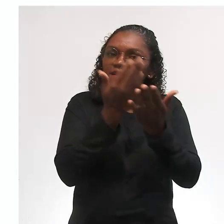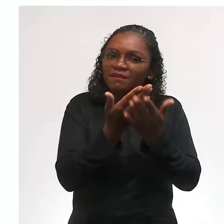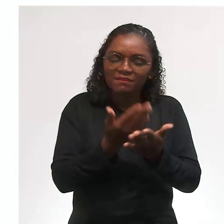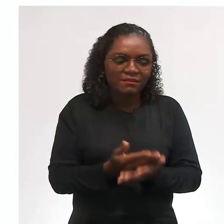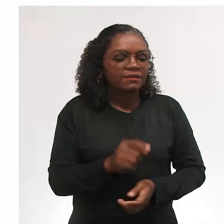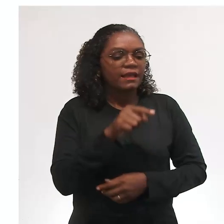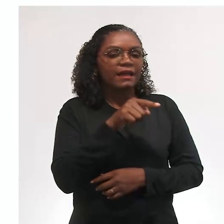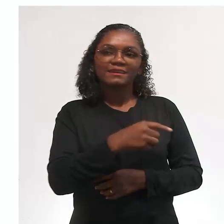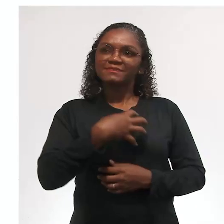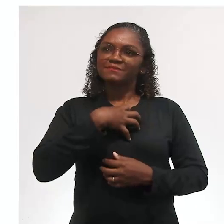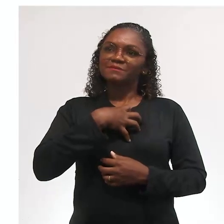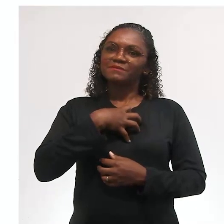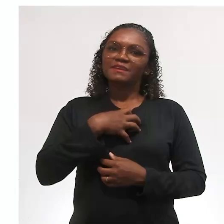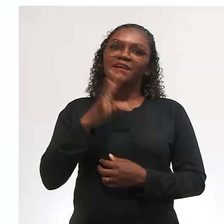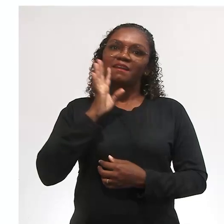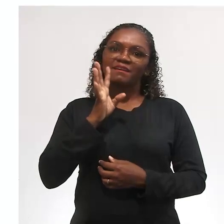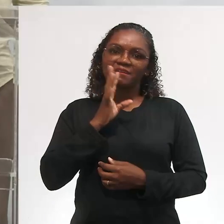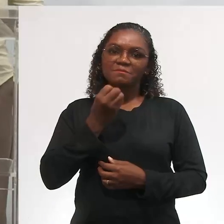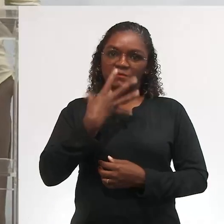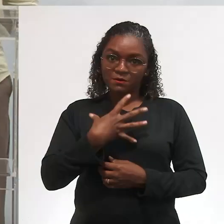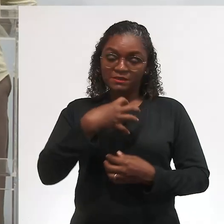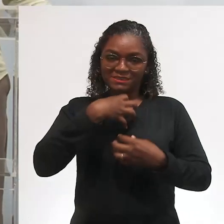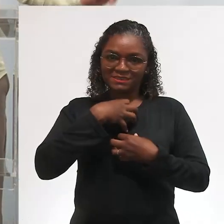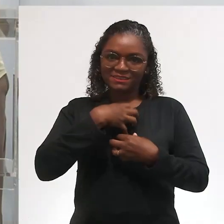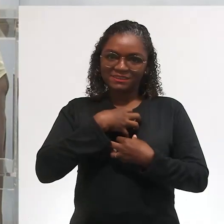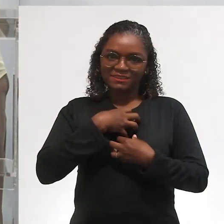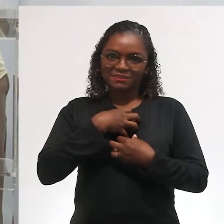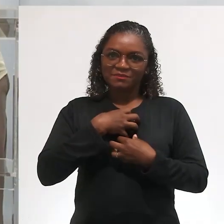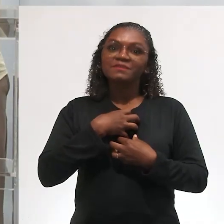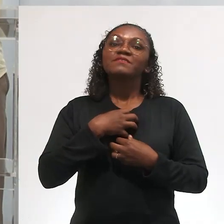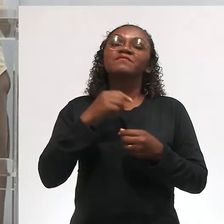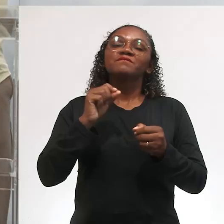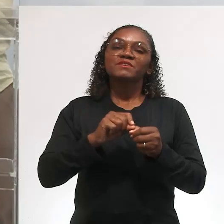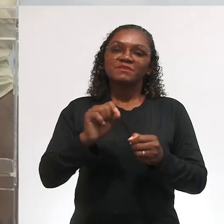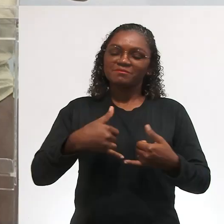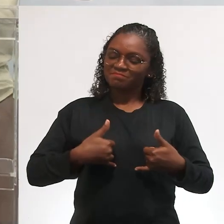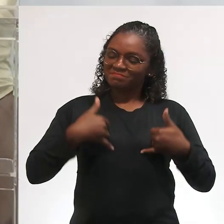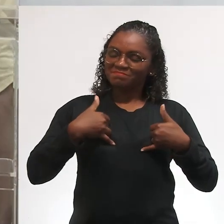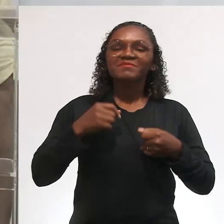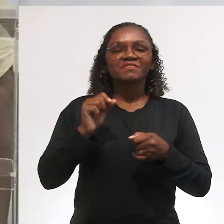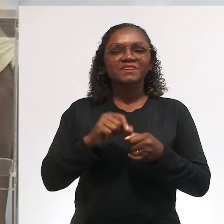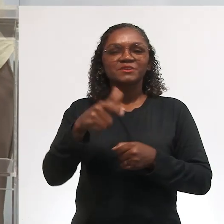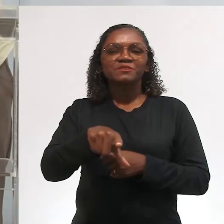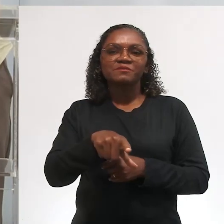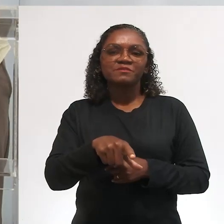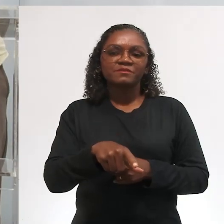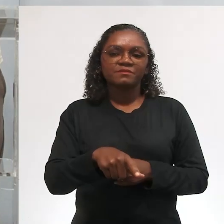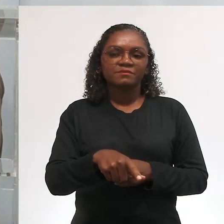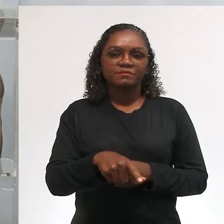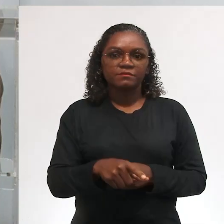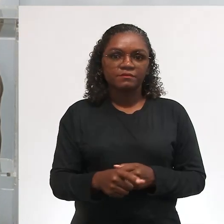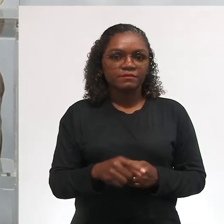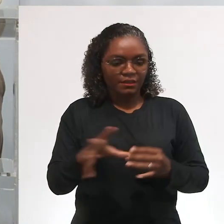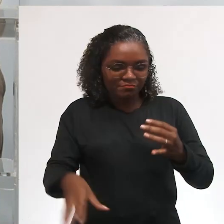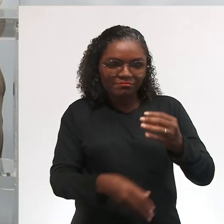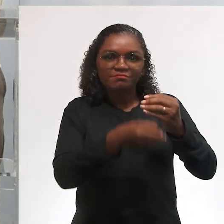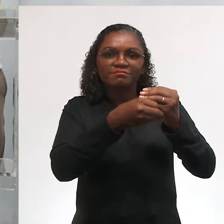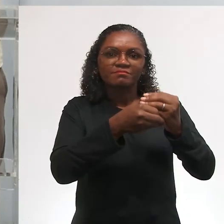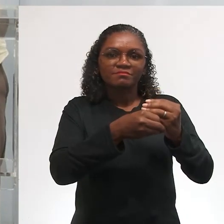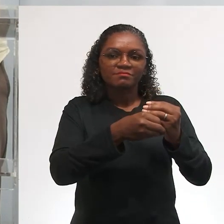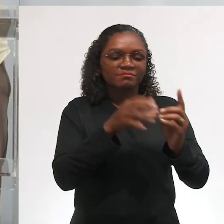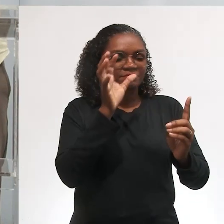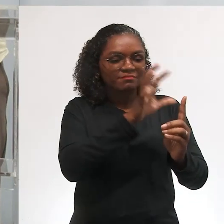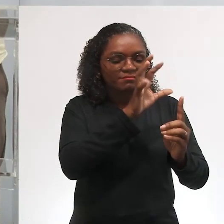continuar engajado. No nosso reforço positivo, eu estou adicionando,